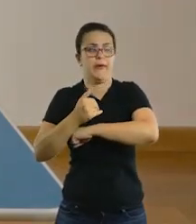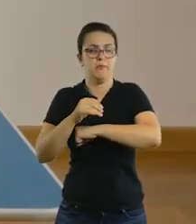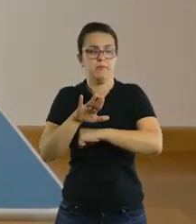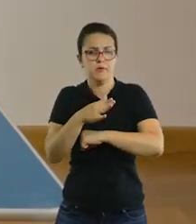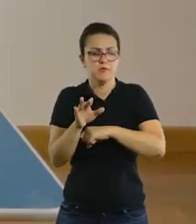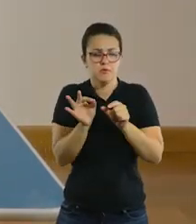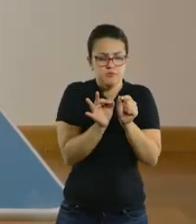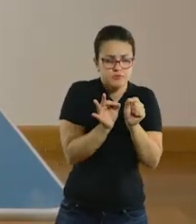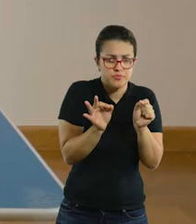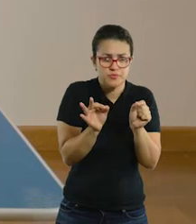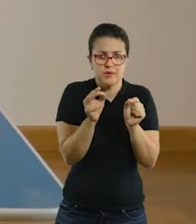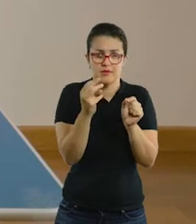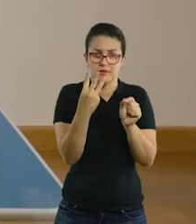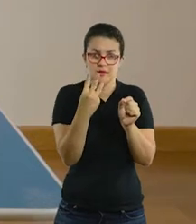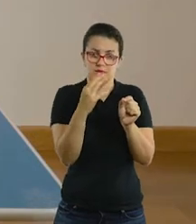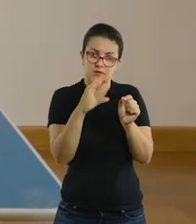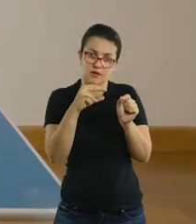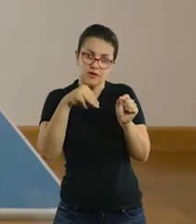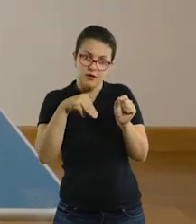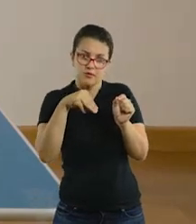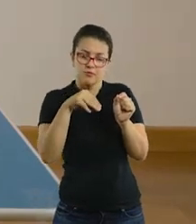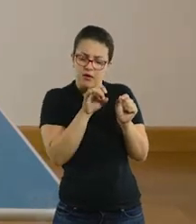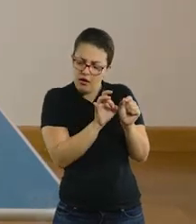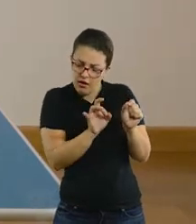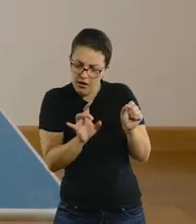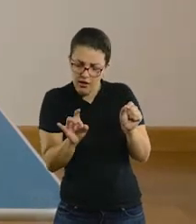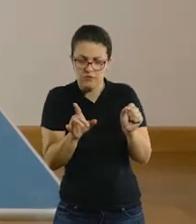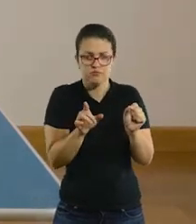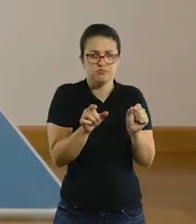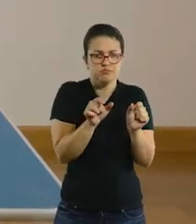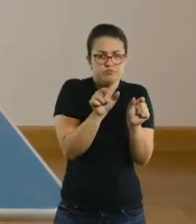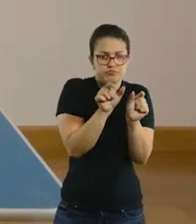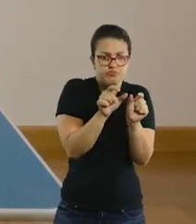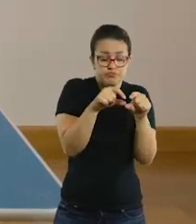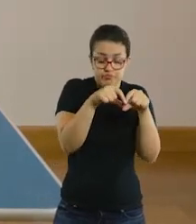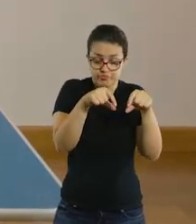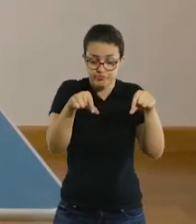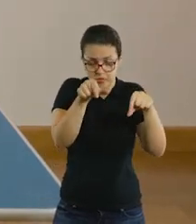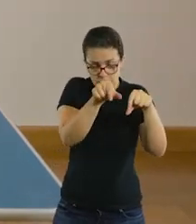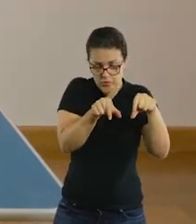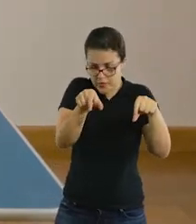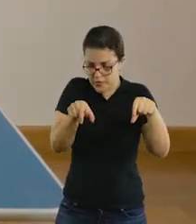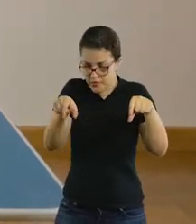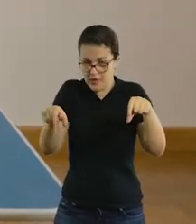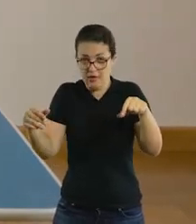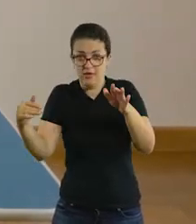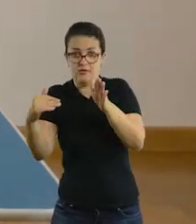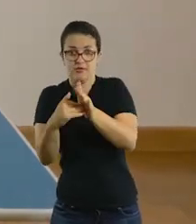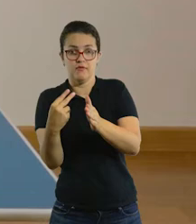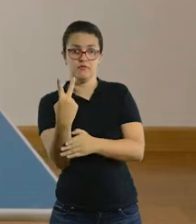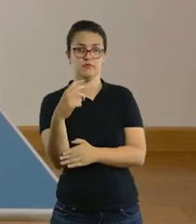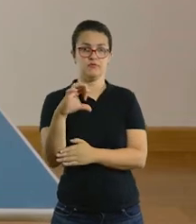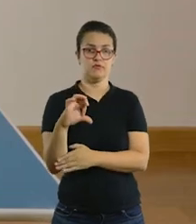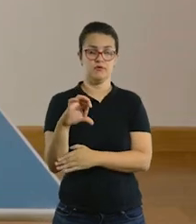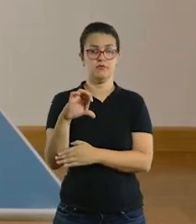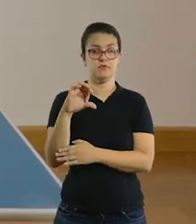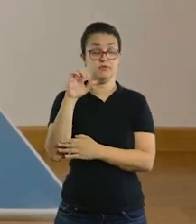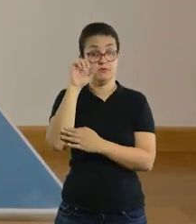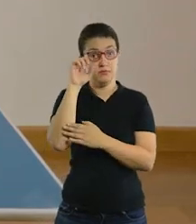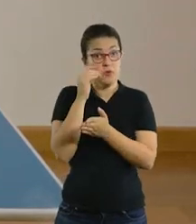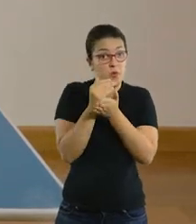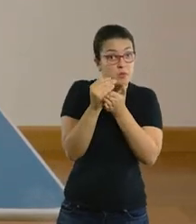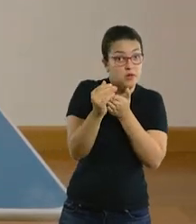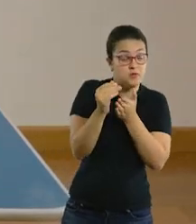3 centímetros cada um. E aí você vai até chegar no último número, que é o 29. Então o início vai começar